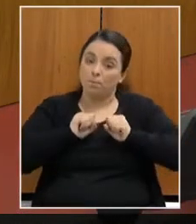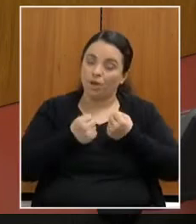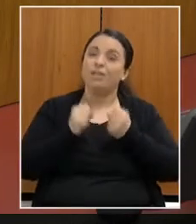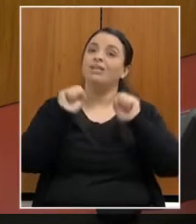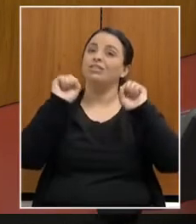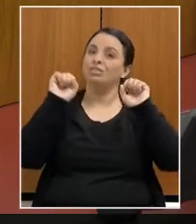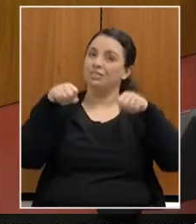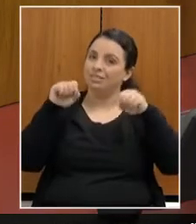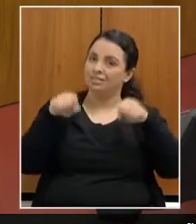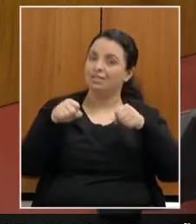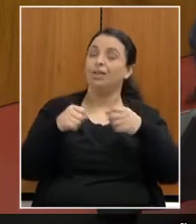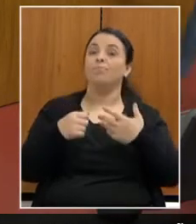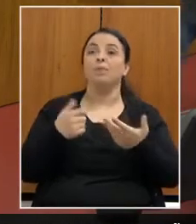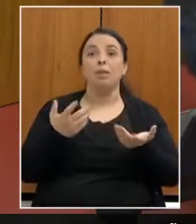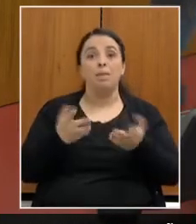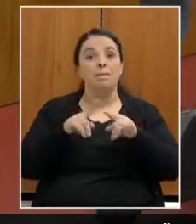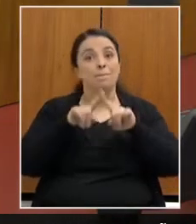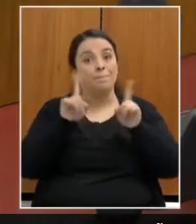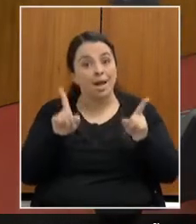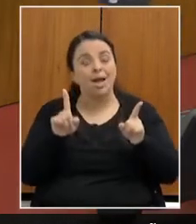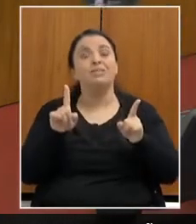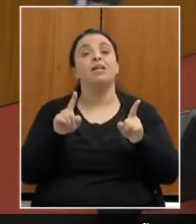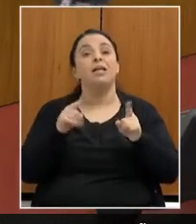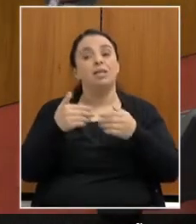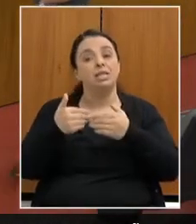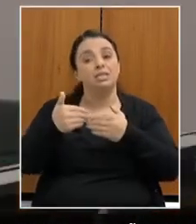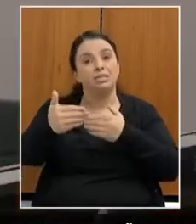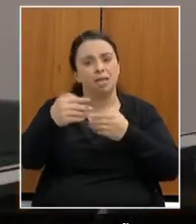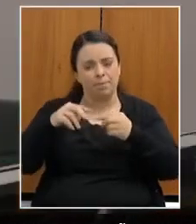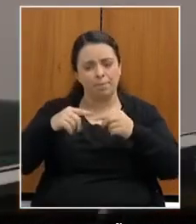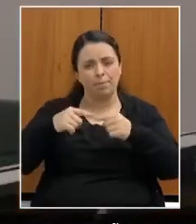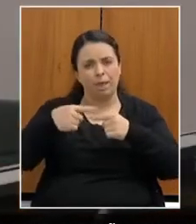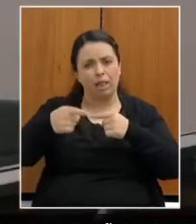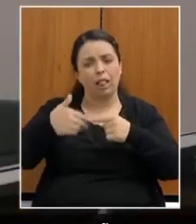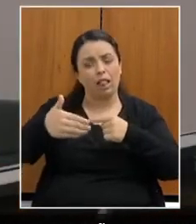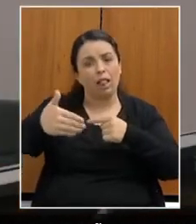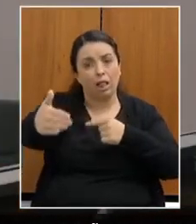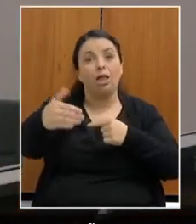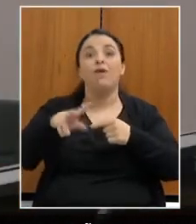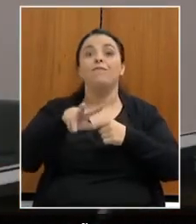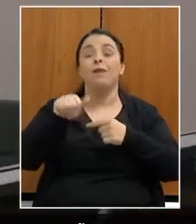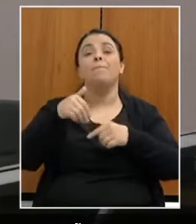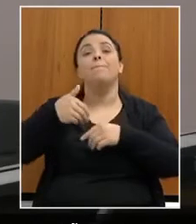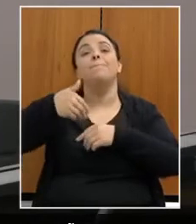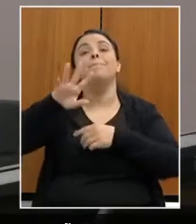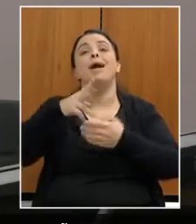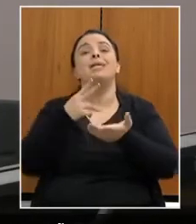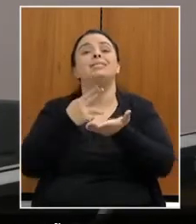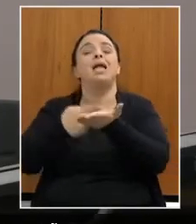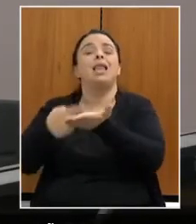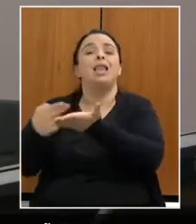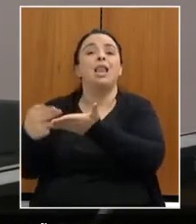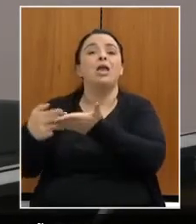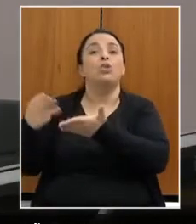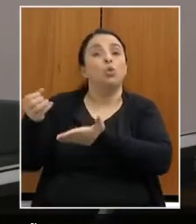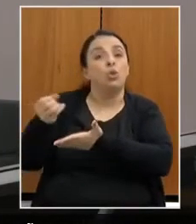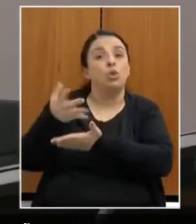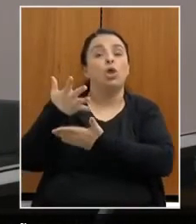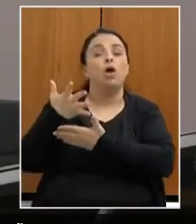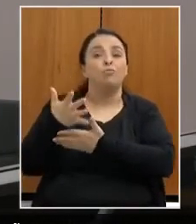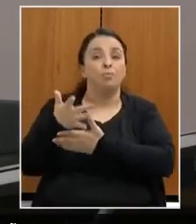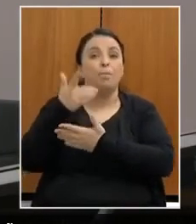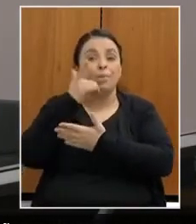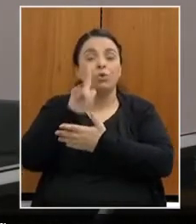abrindo mais leitos nas próximas semanas, na expectativa que a gente tenha uma maior parte da população